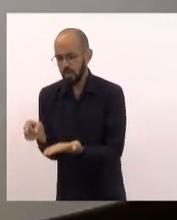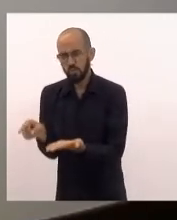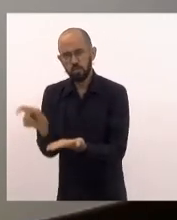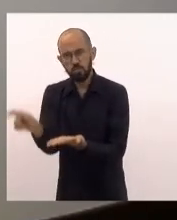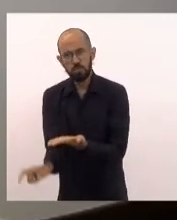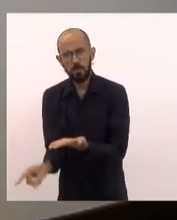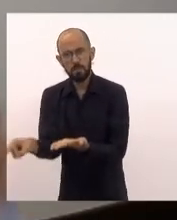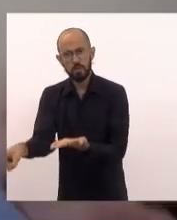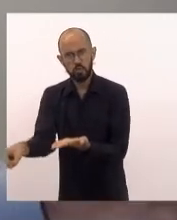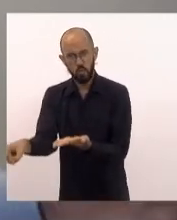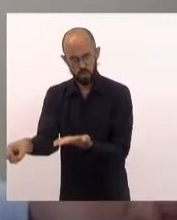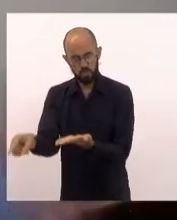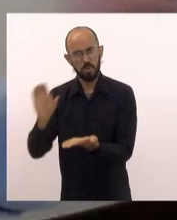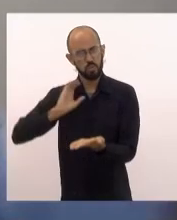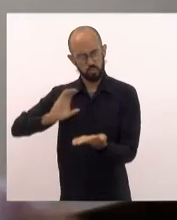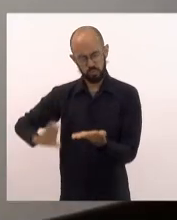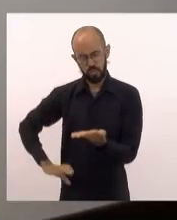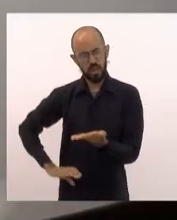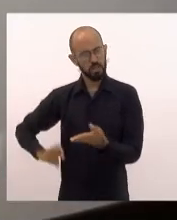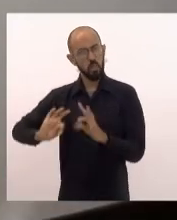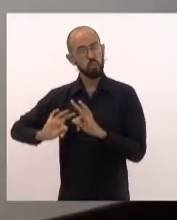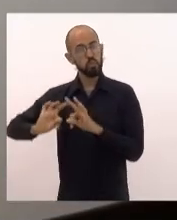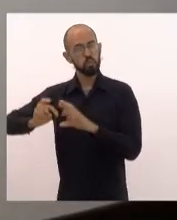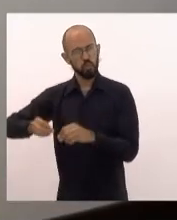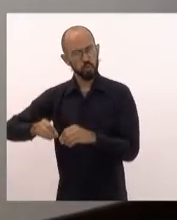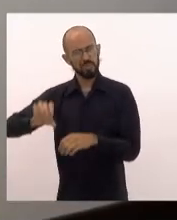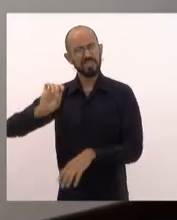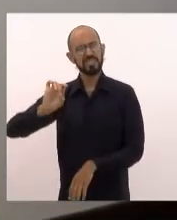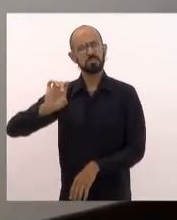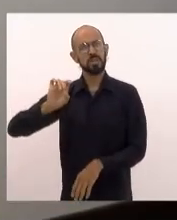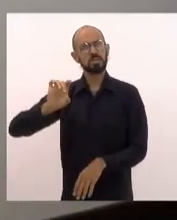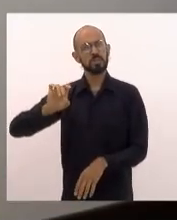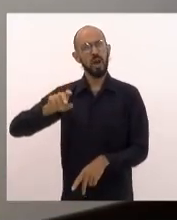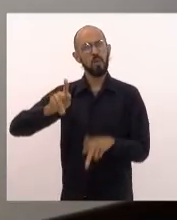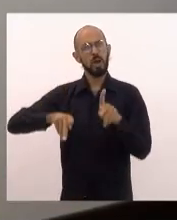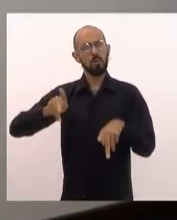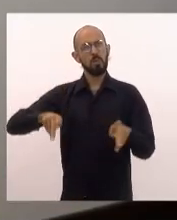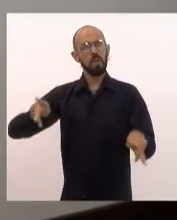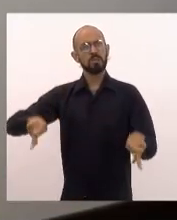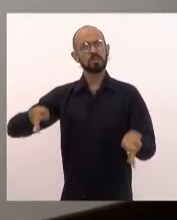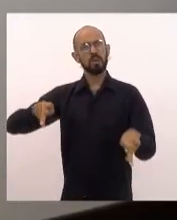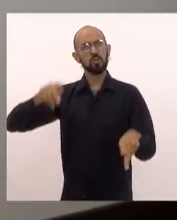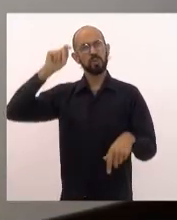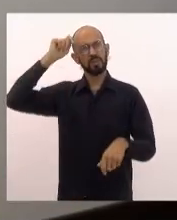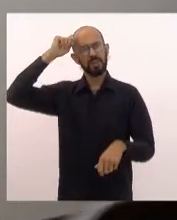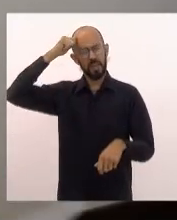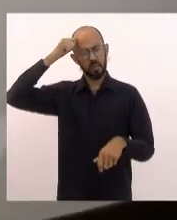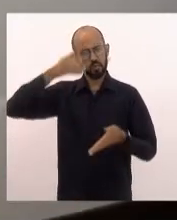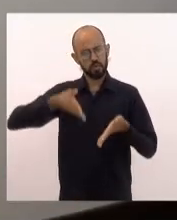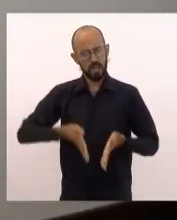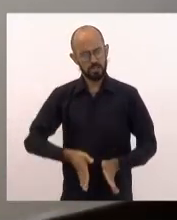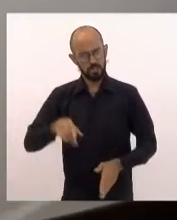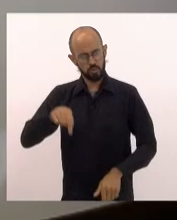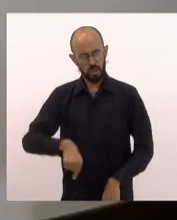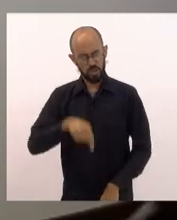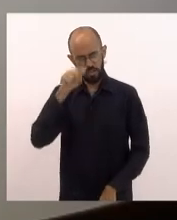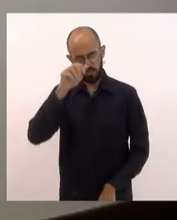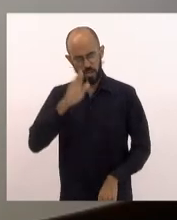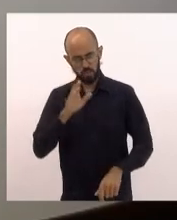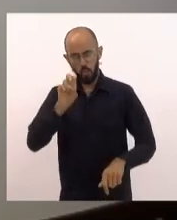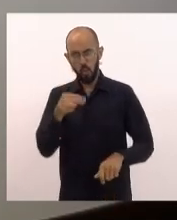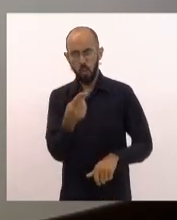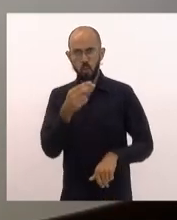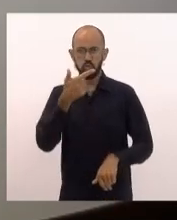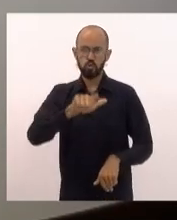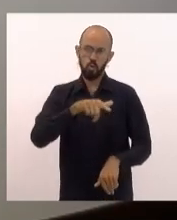humanitário, né? A todos e todas, mas especialmente ao povo negro, sejam os negros e negras nascidos no Brasil, sejam aqueles que vêm ao Brasil